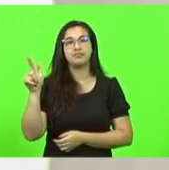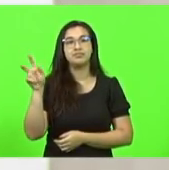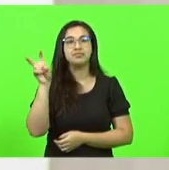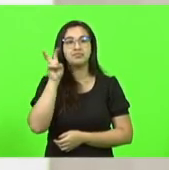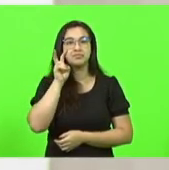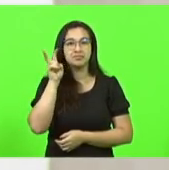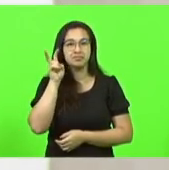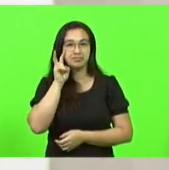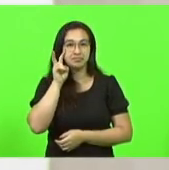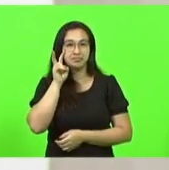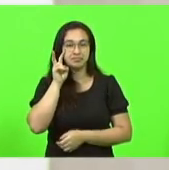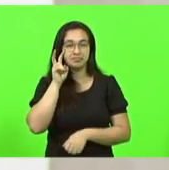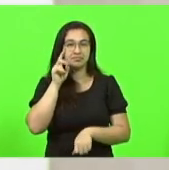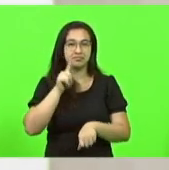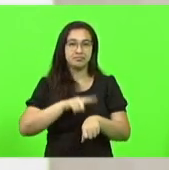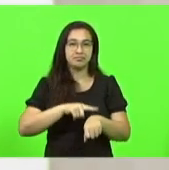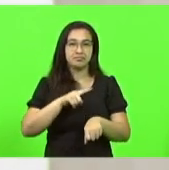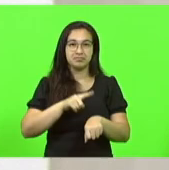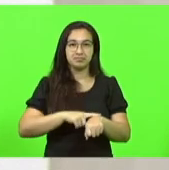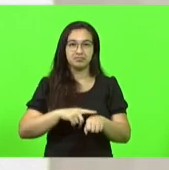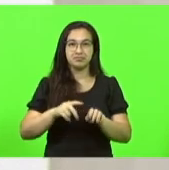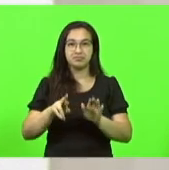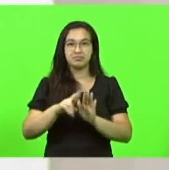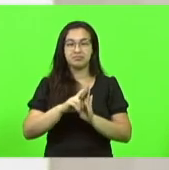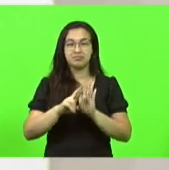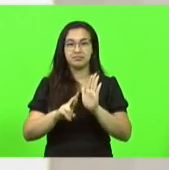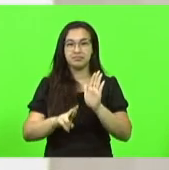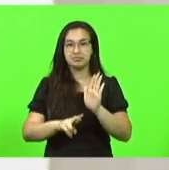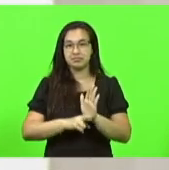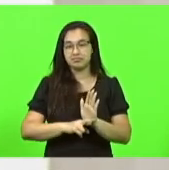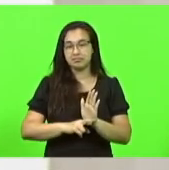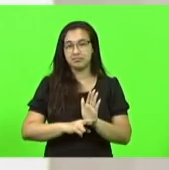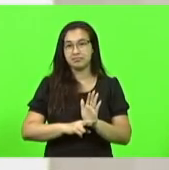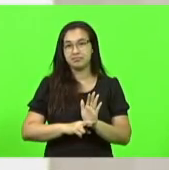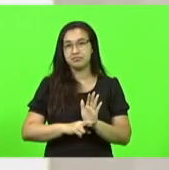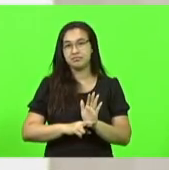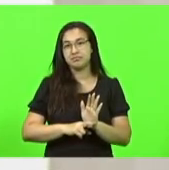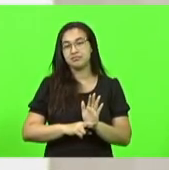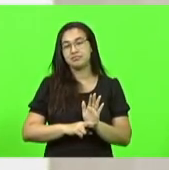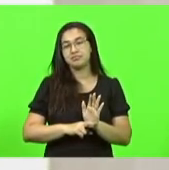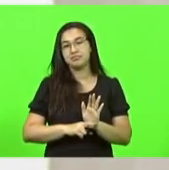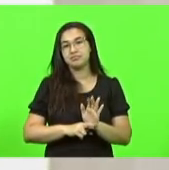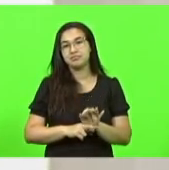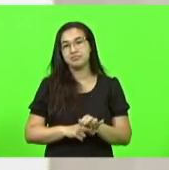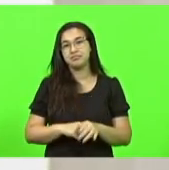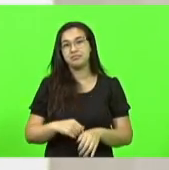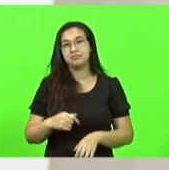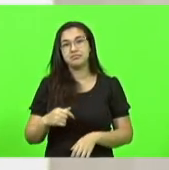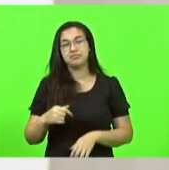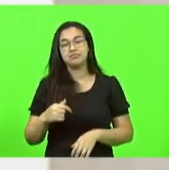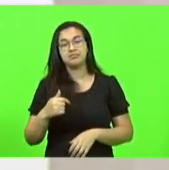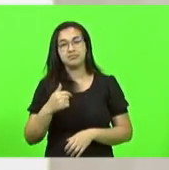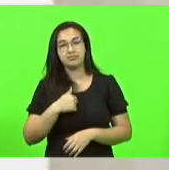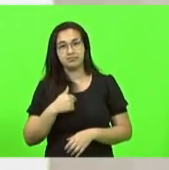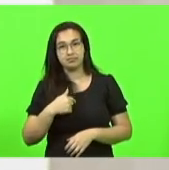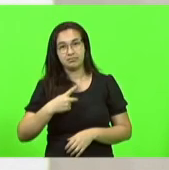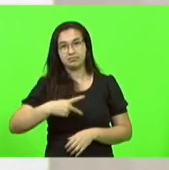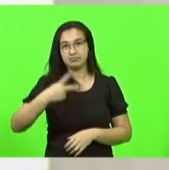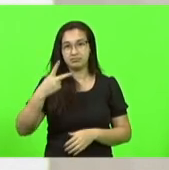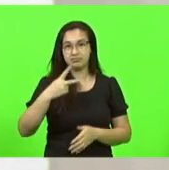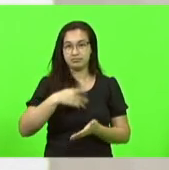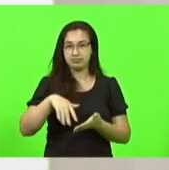outra ordinária para quinta-feira, no horário regimental. E, para constar, o segundo